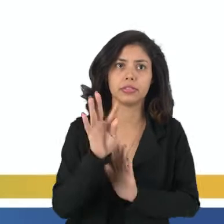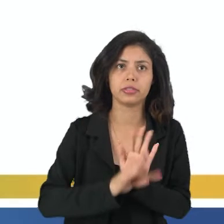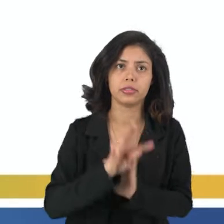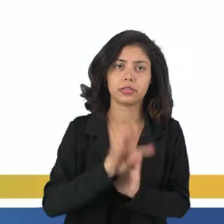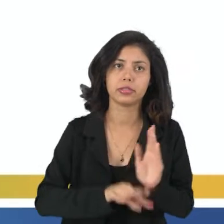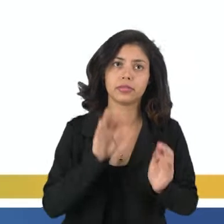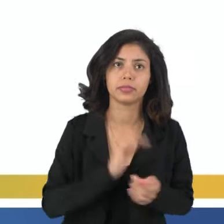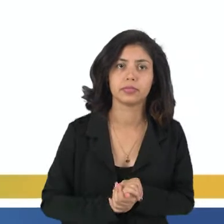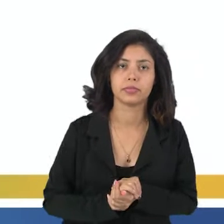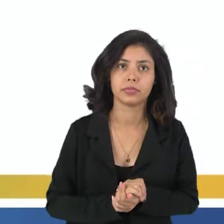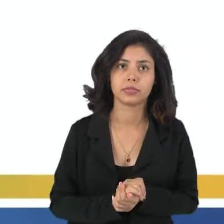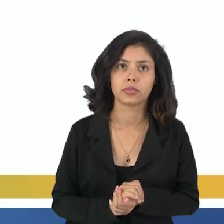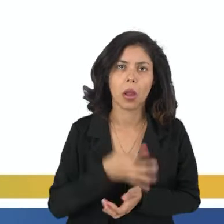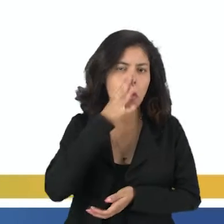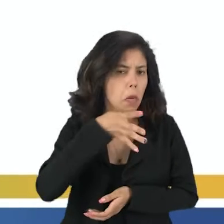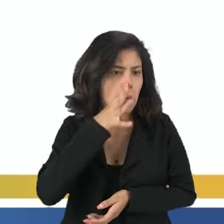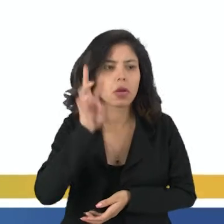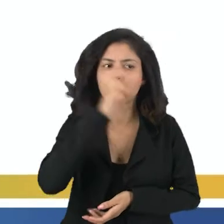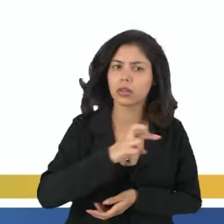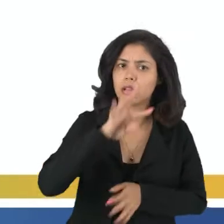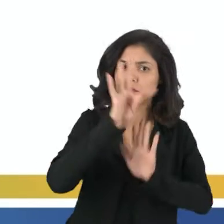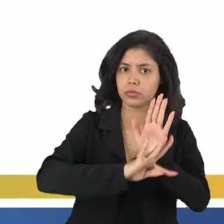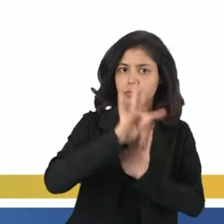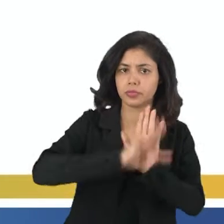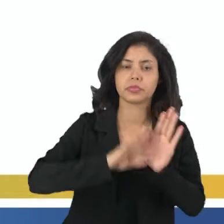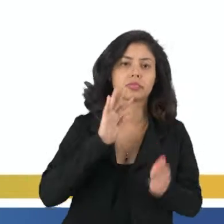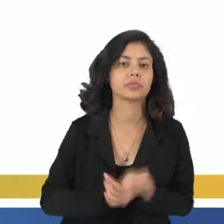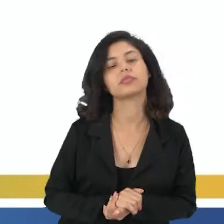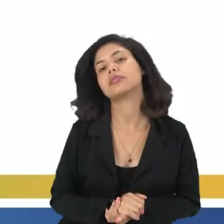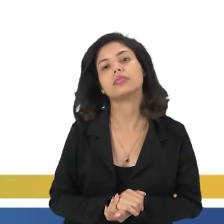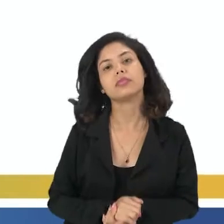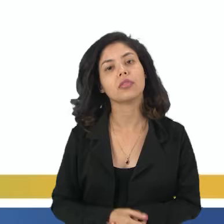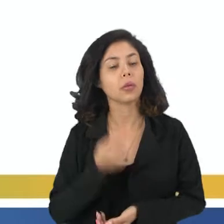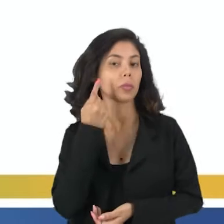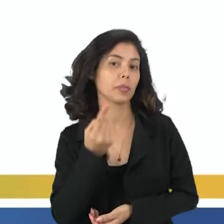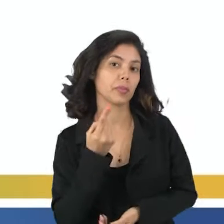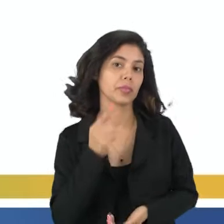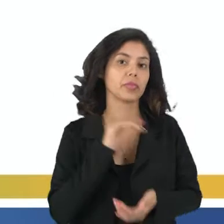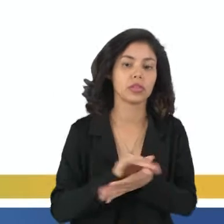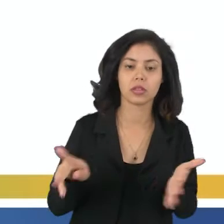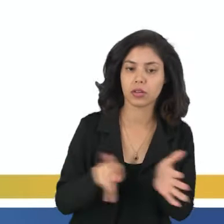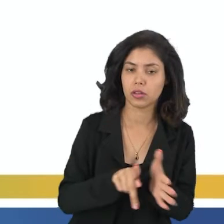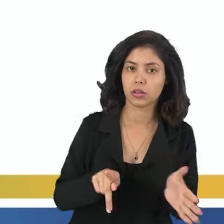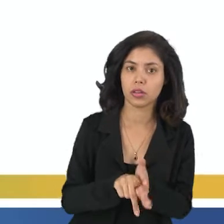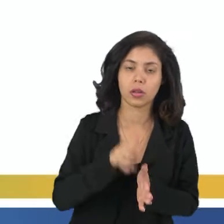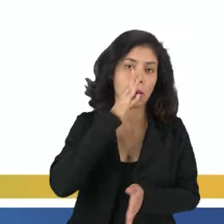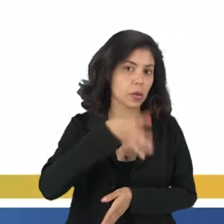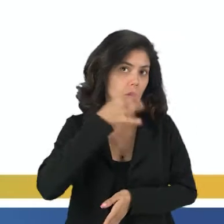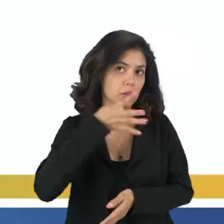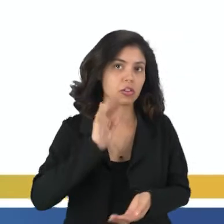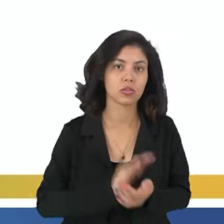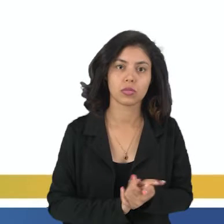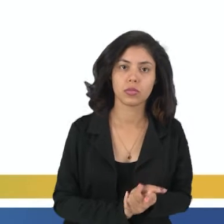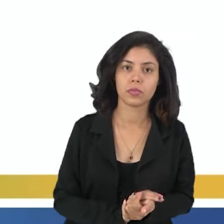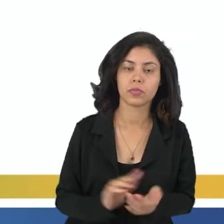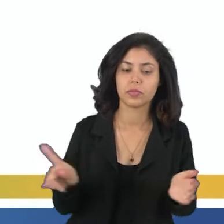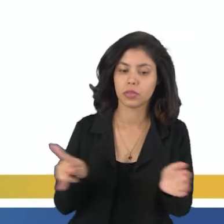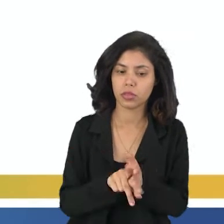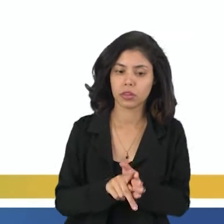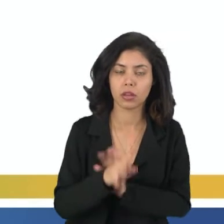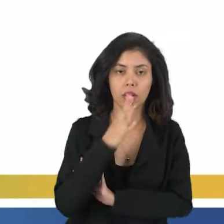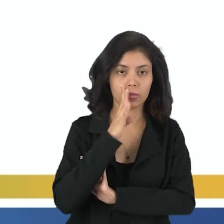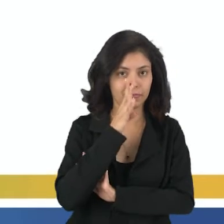e relacionamento o crítico para o mês a texto ou seja um é uma razão crítica não posicionamento